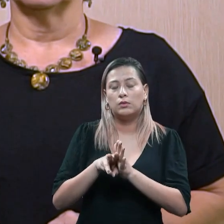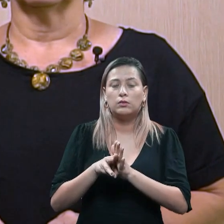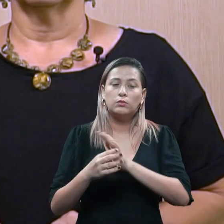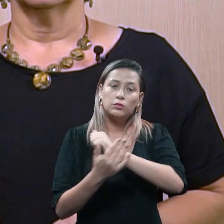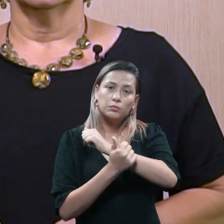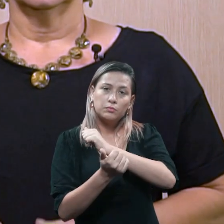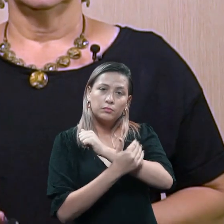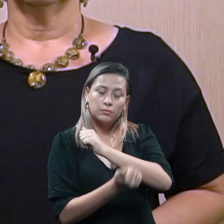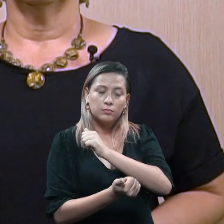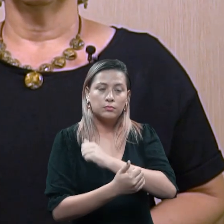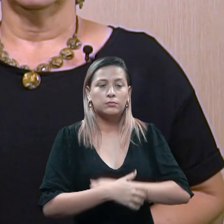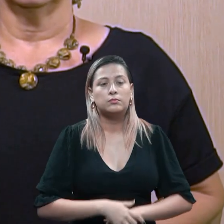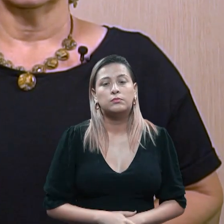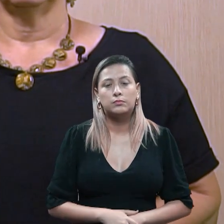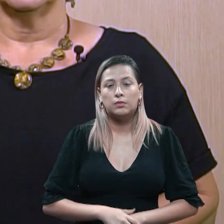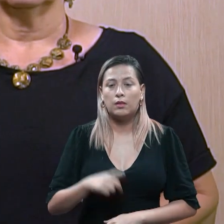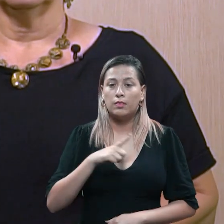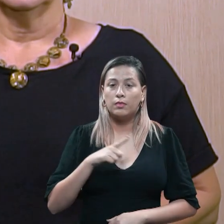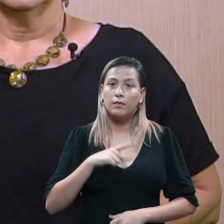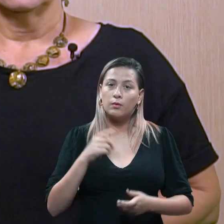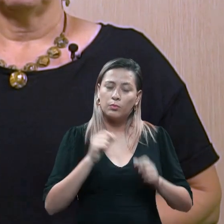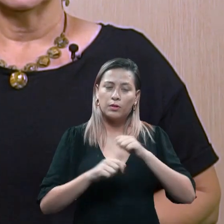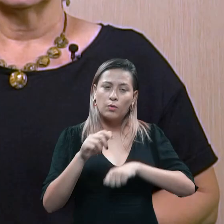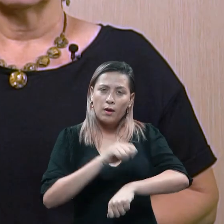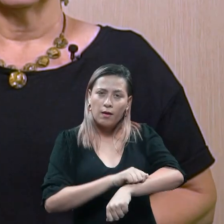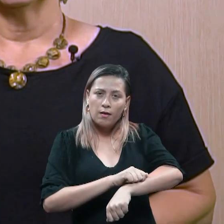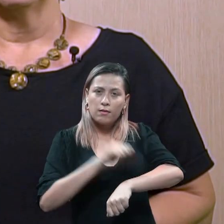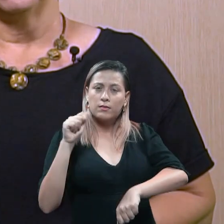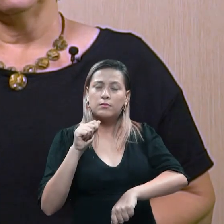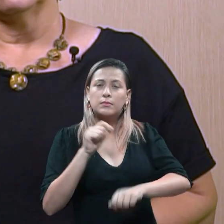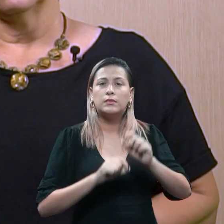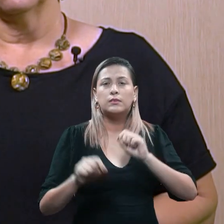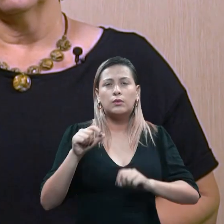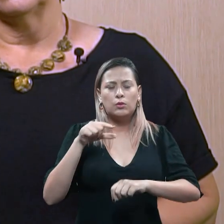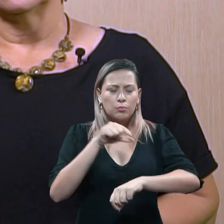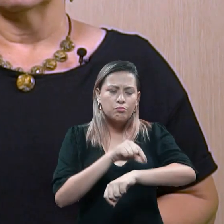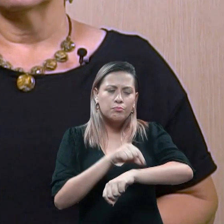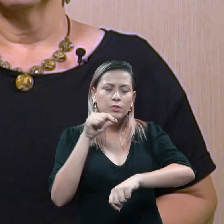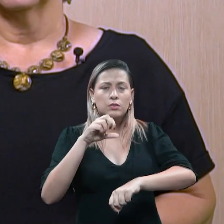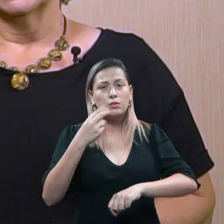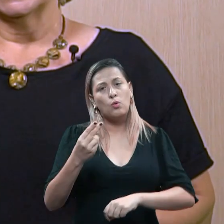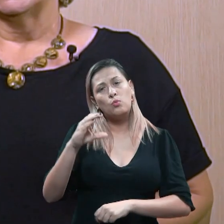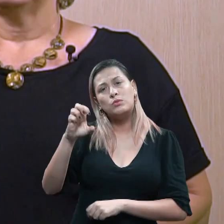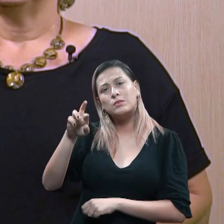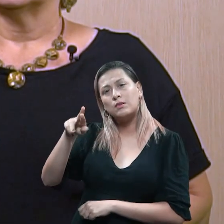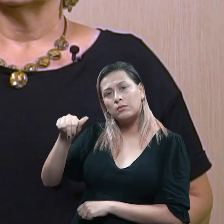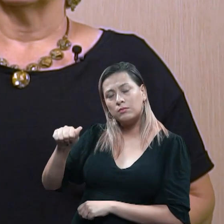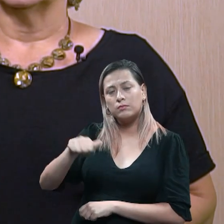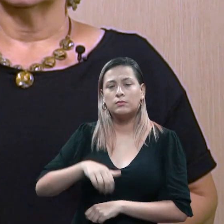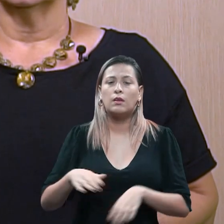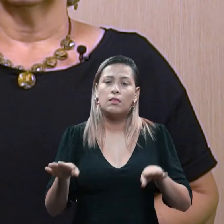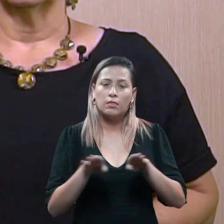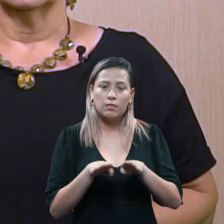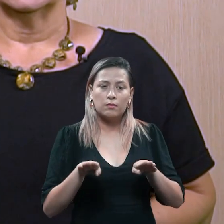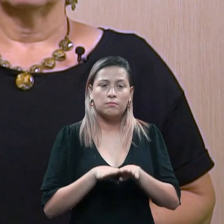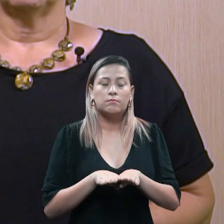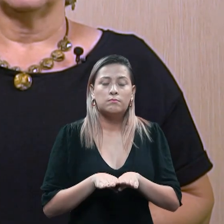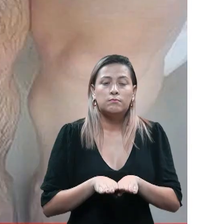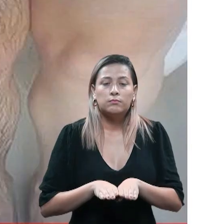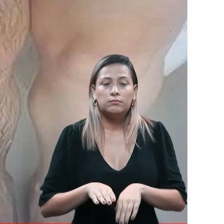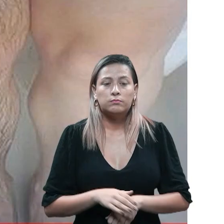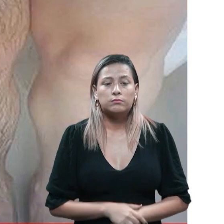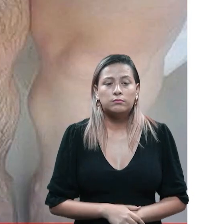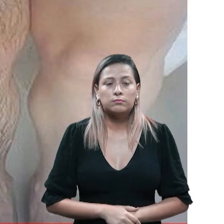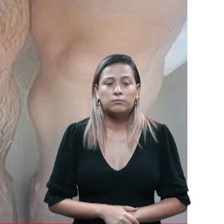dos pelos. Inclui o arrancamento, que é feito através de pinça ou ceras. A epilação, no entanto, leva a